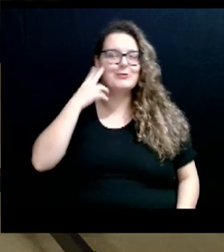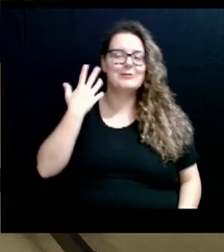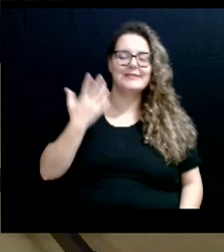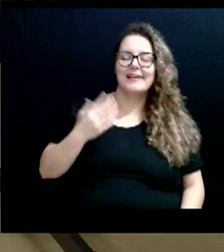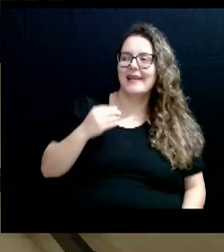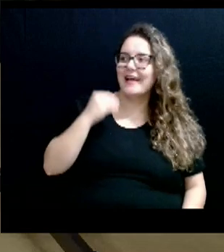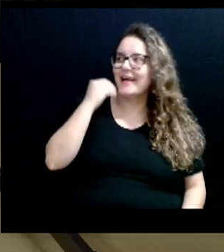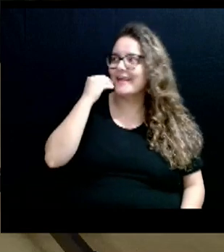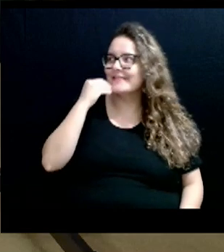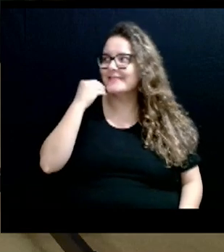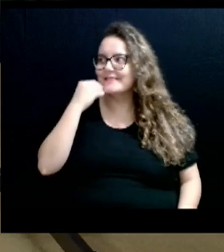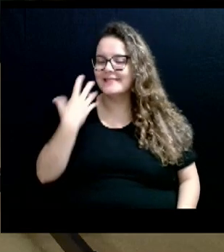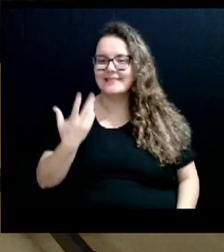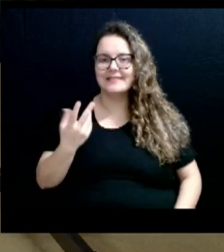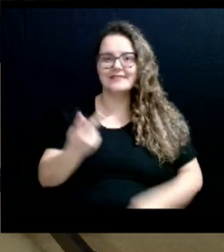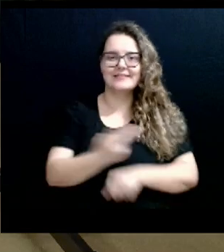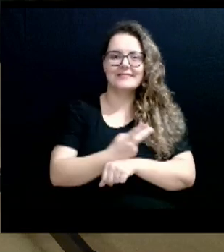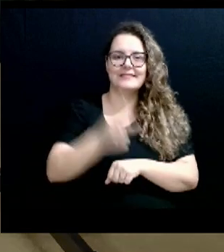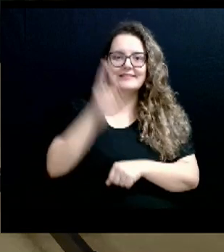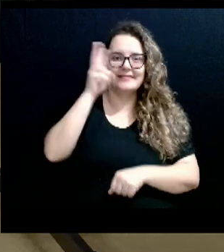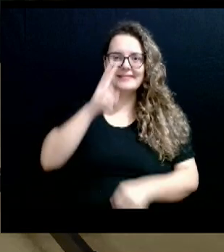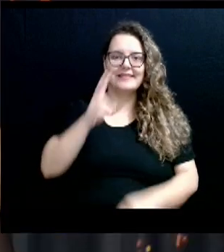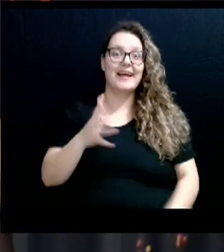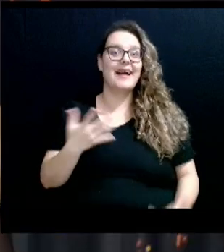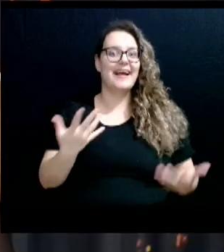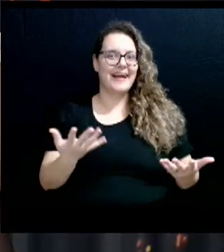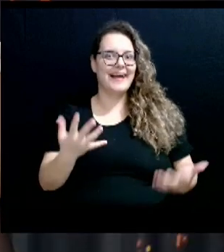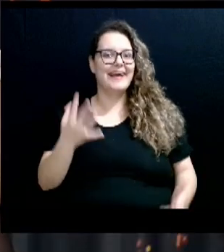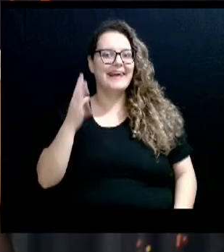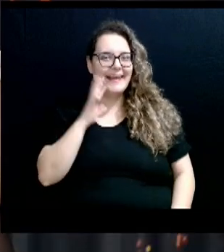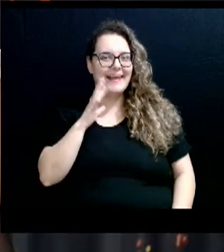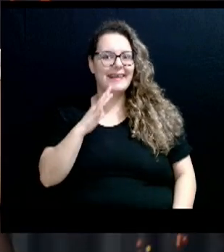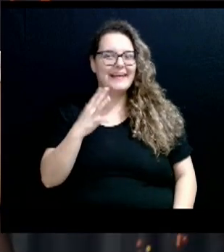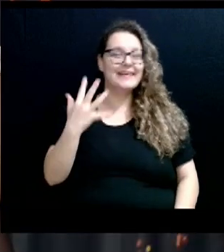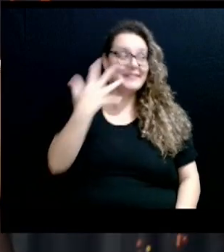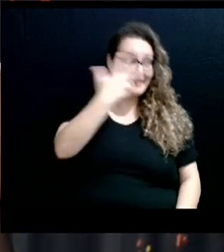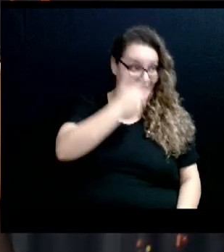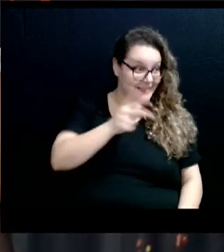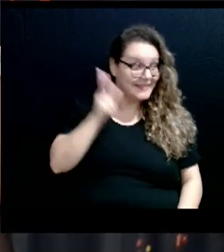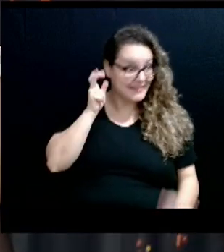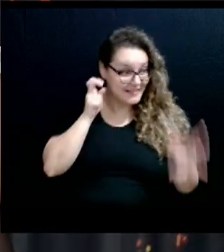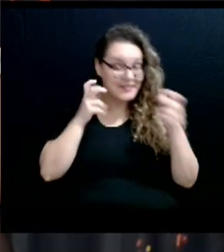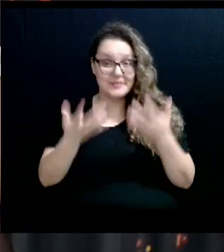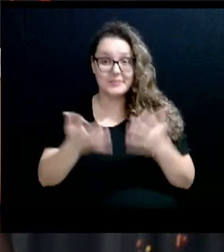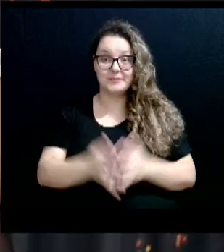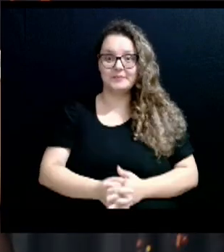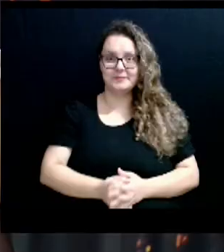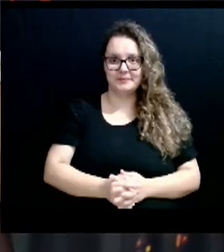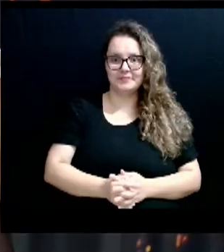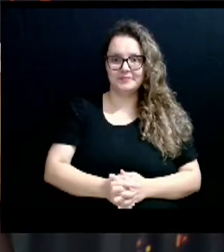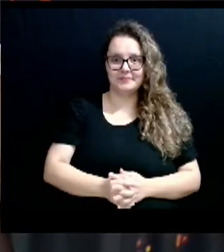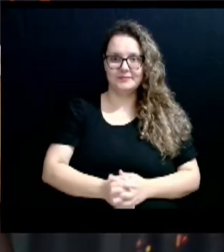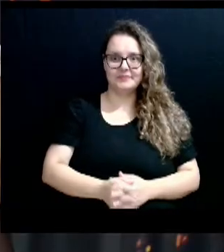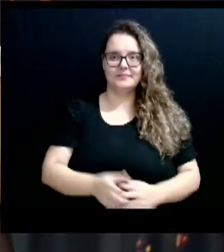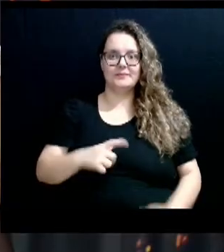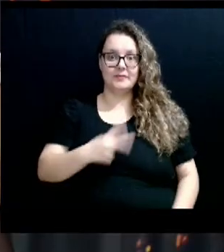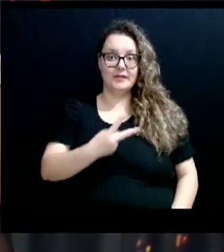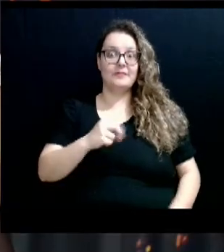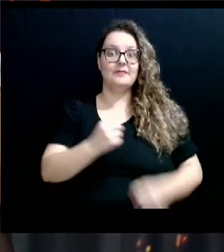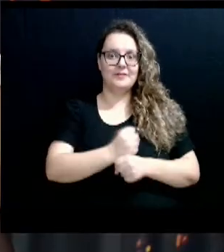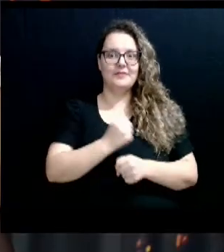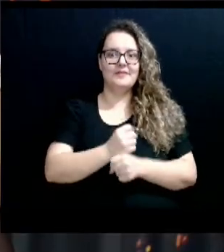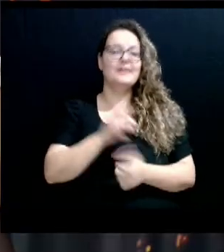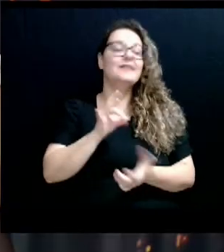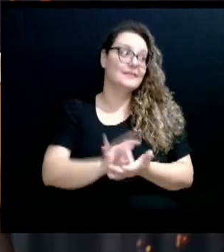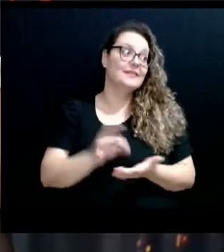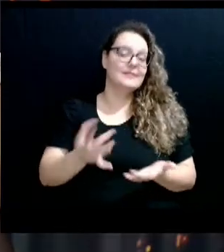história. Ah, que legal. Que bonito ouvir assim, né? Eu tenho 20 anos de estrada, assim, literalmente. Para